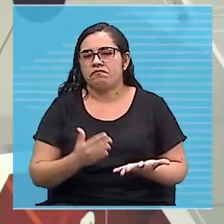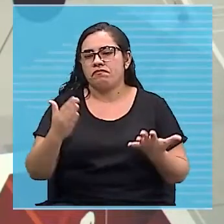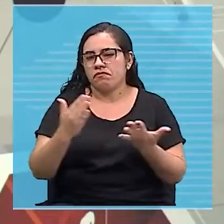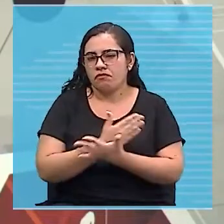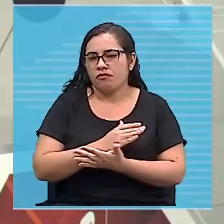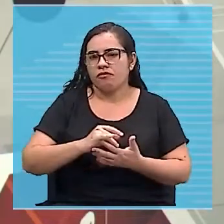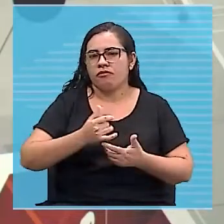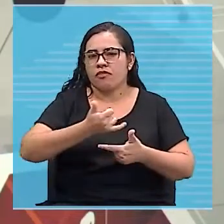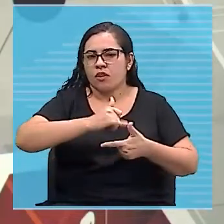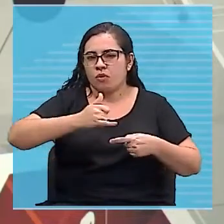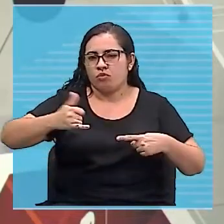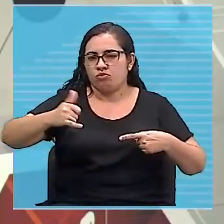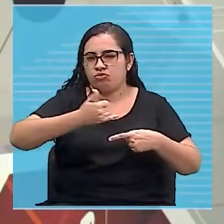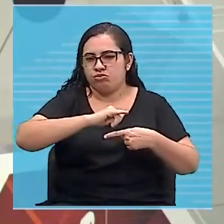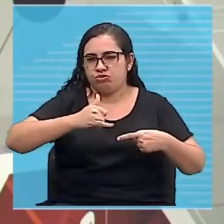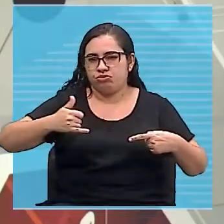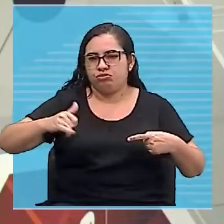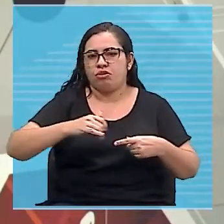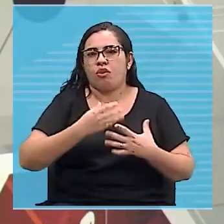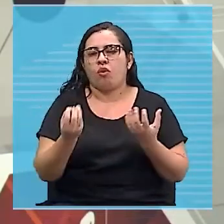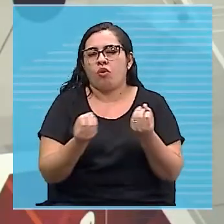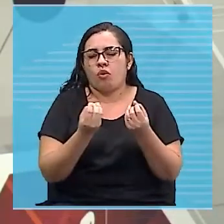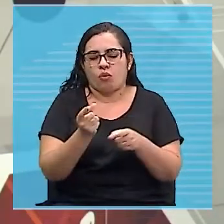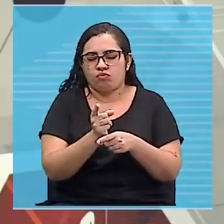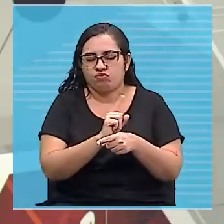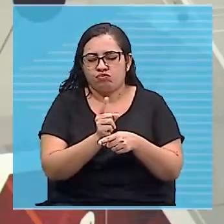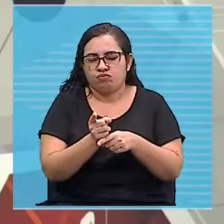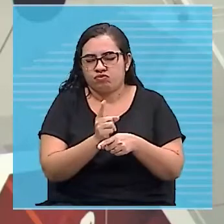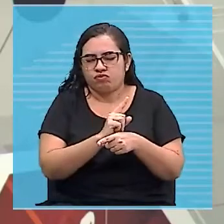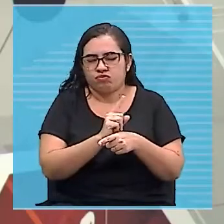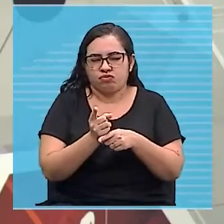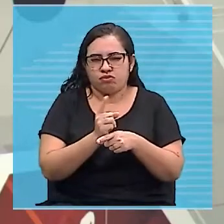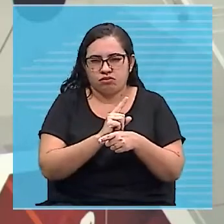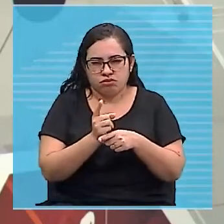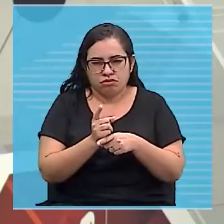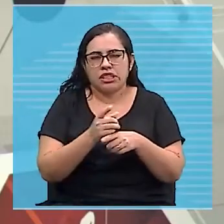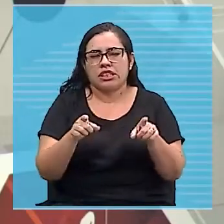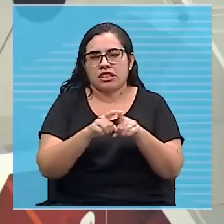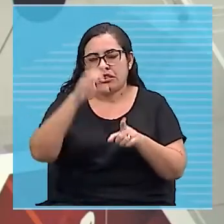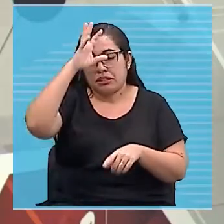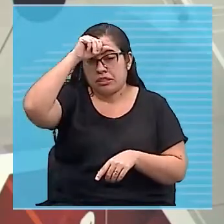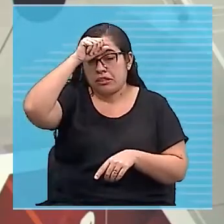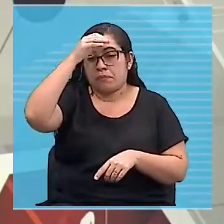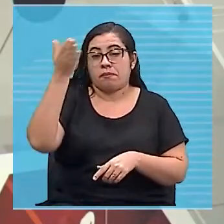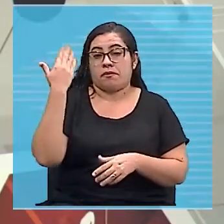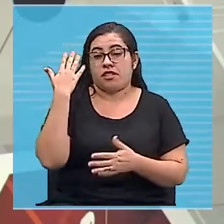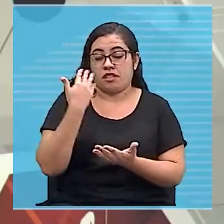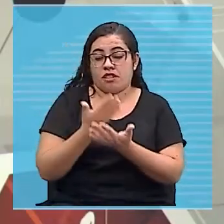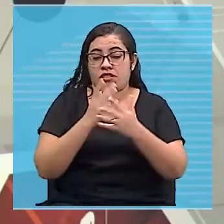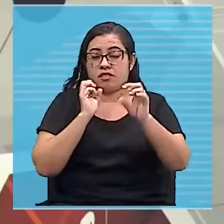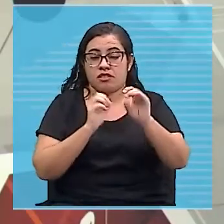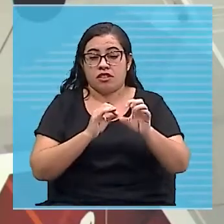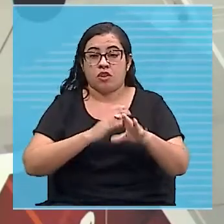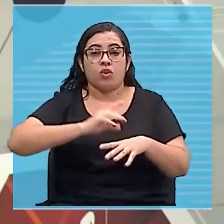de circuito, como, por exemplo, os medidores, não é isso? E a gente iniciou na aula passada o conteúdo